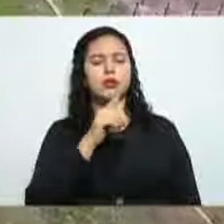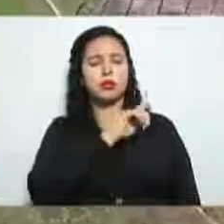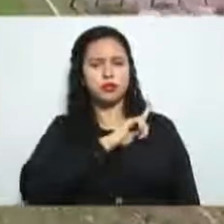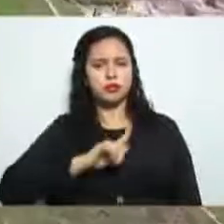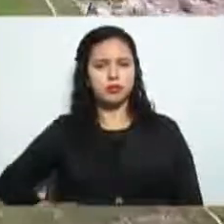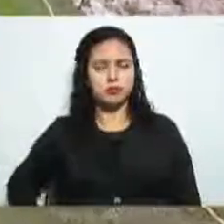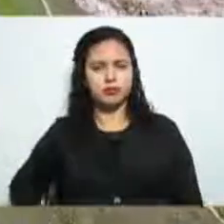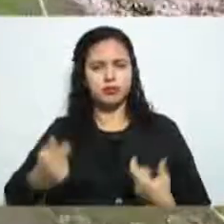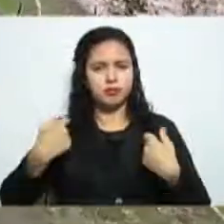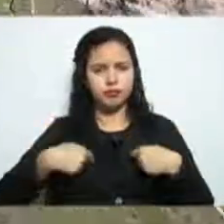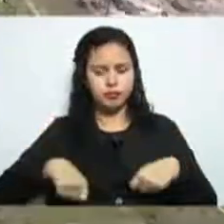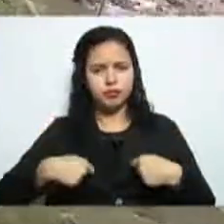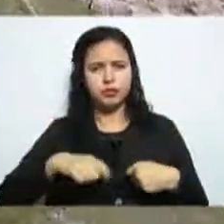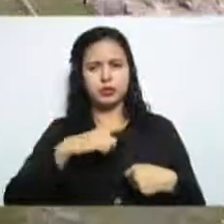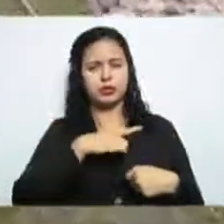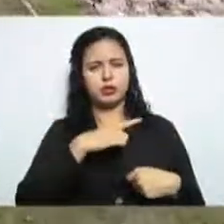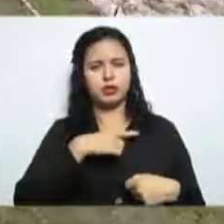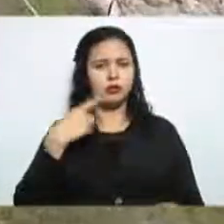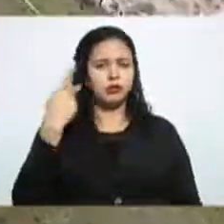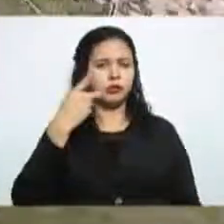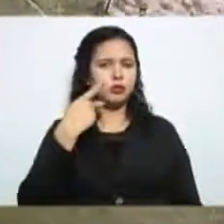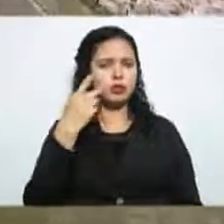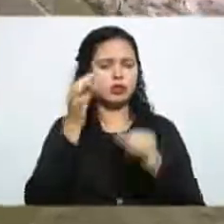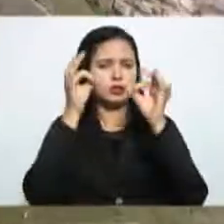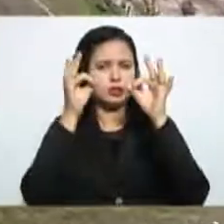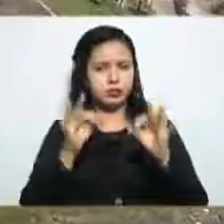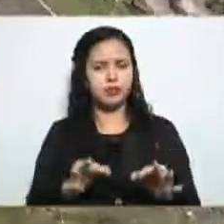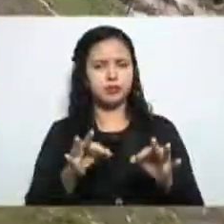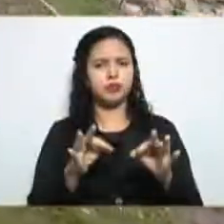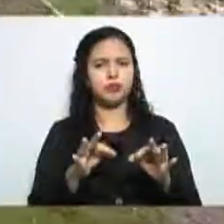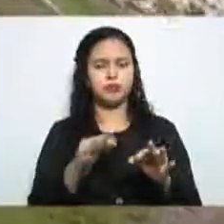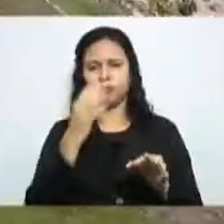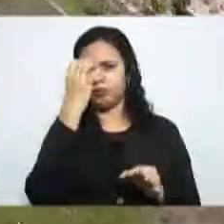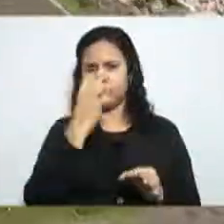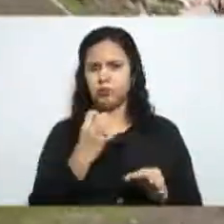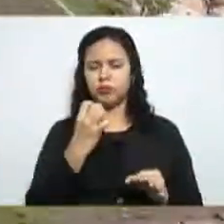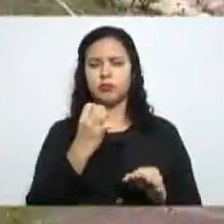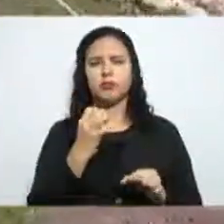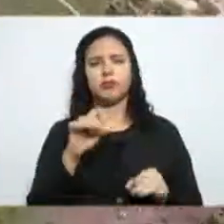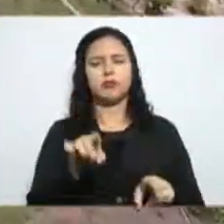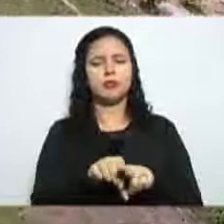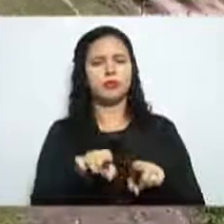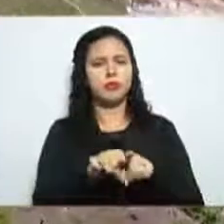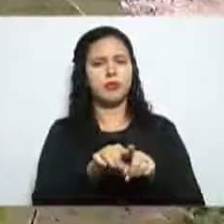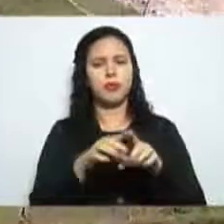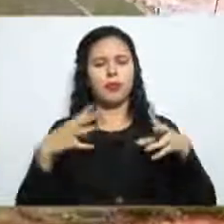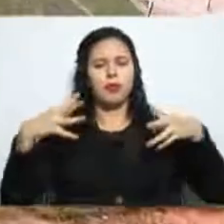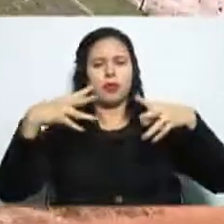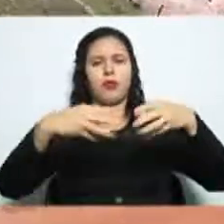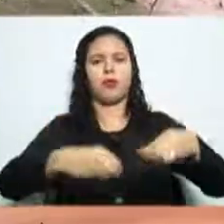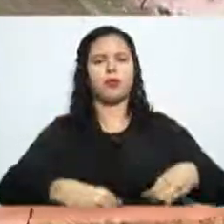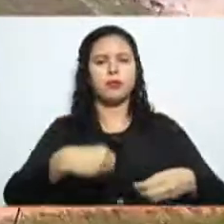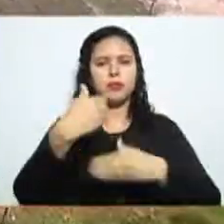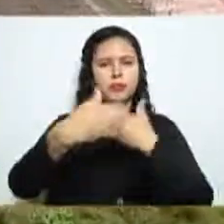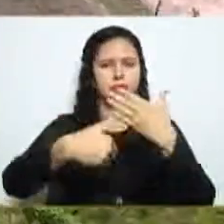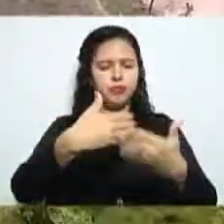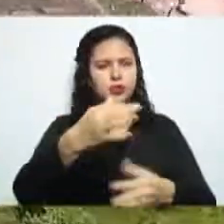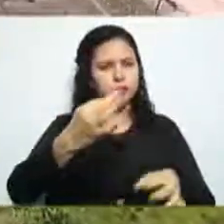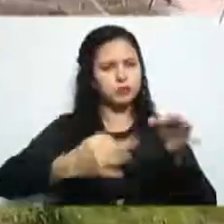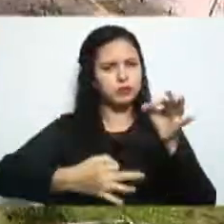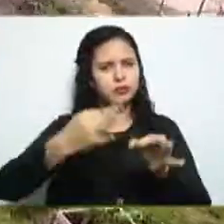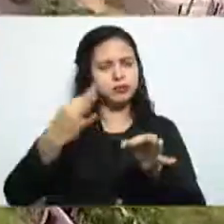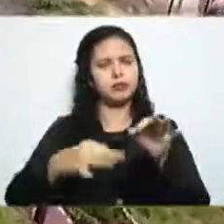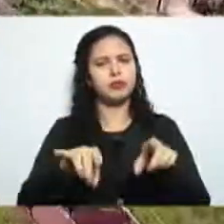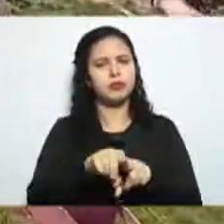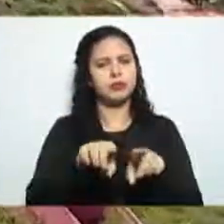Tem que ter uma política séria, uma política envolvendo todo esse processo jurídico